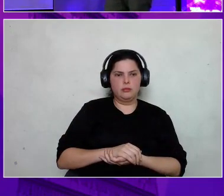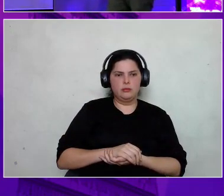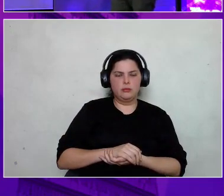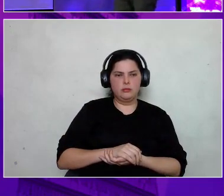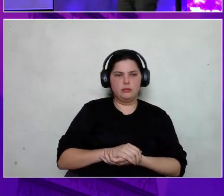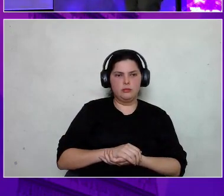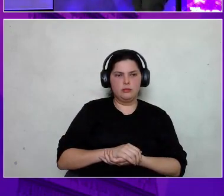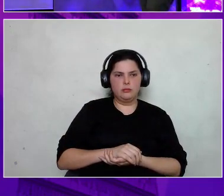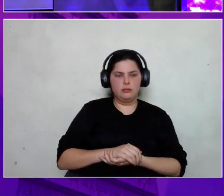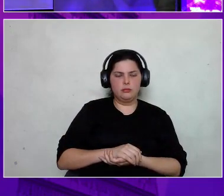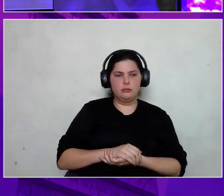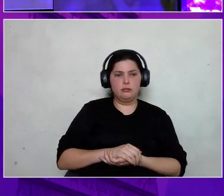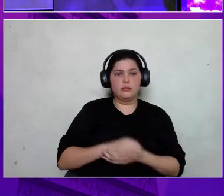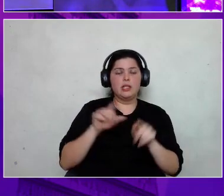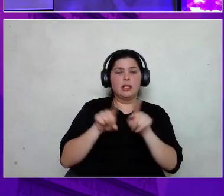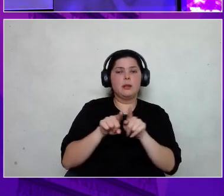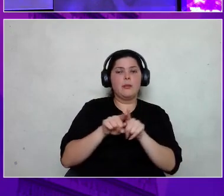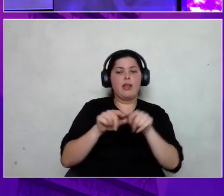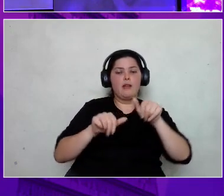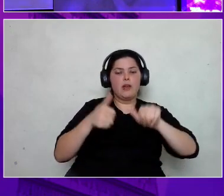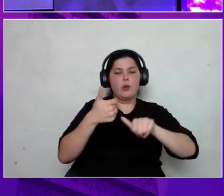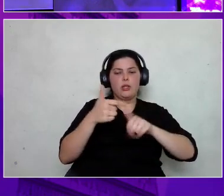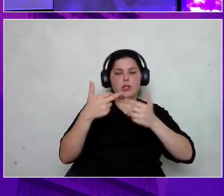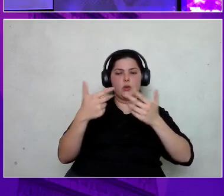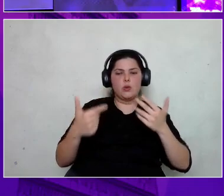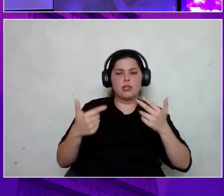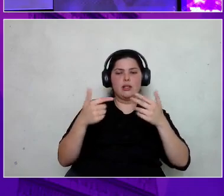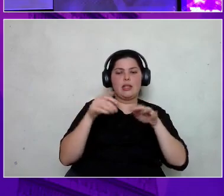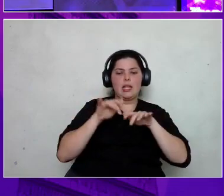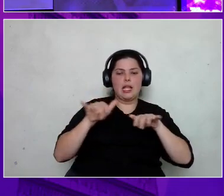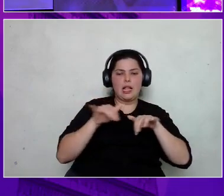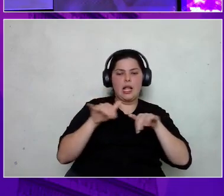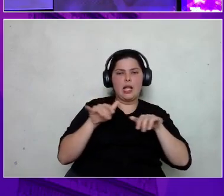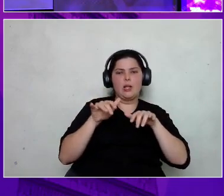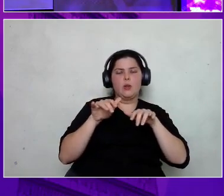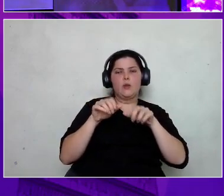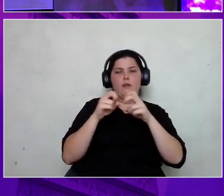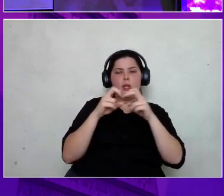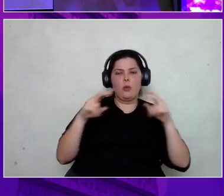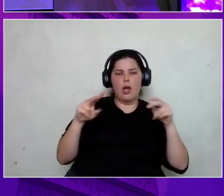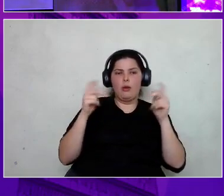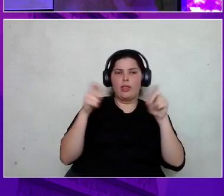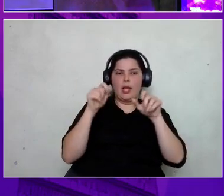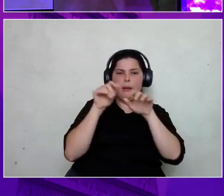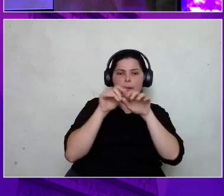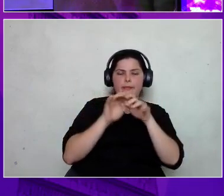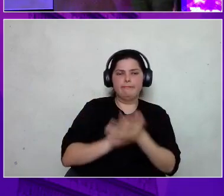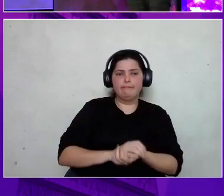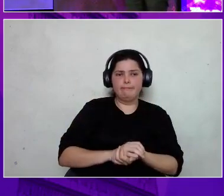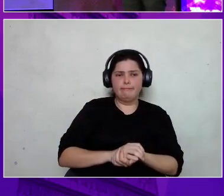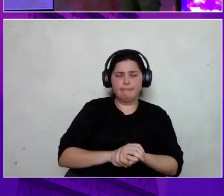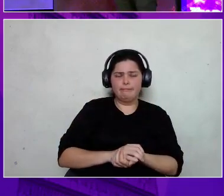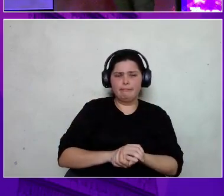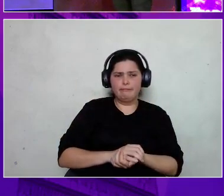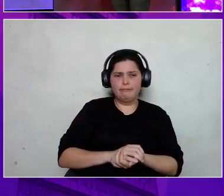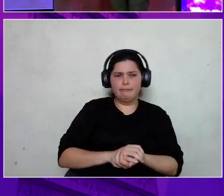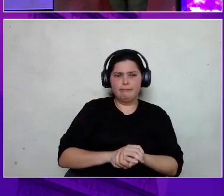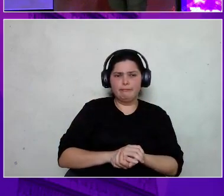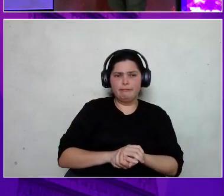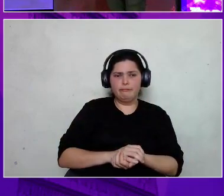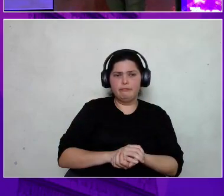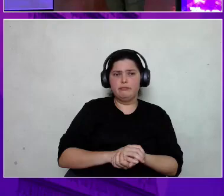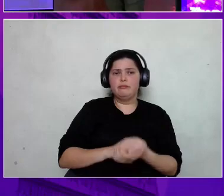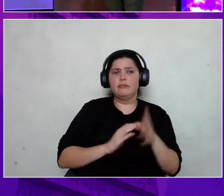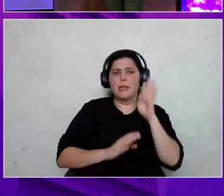Além de olhar outros itens, né? Teclado virtual, se acessa. E uma questão até muito bacana, né? Quem entrou no site